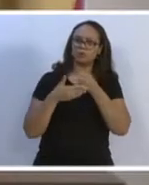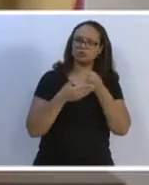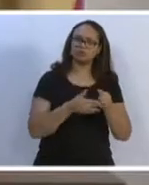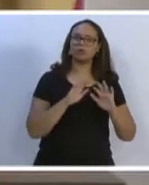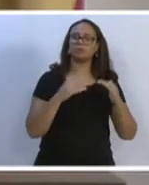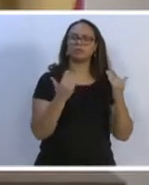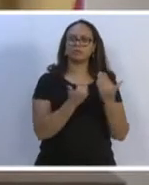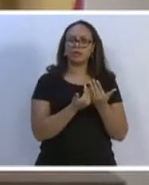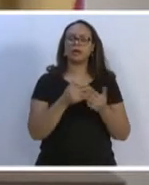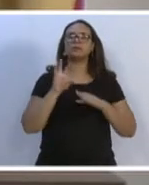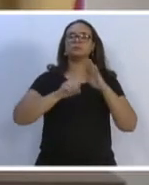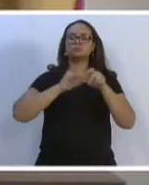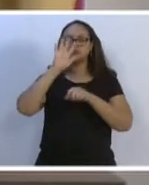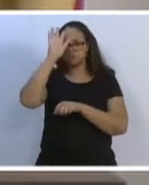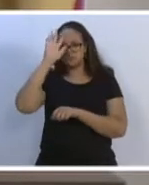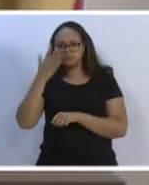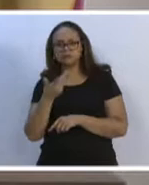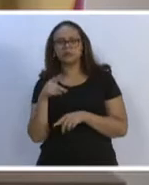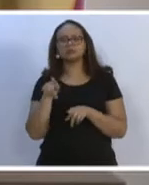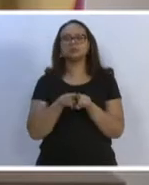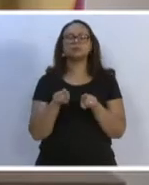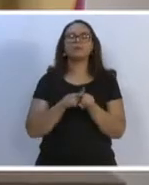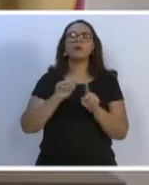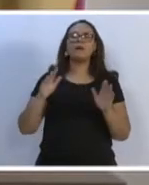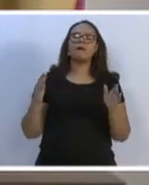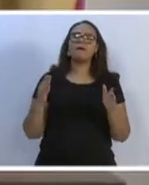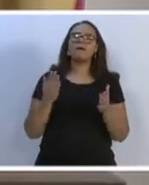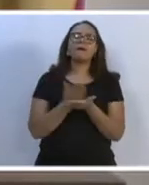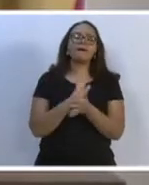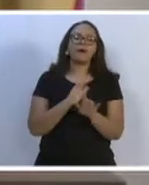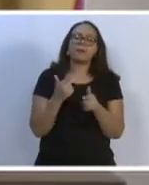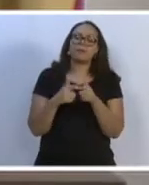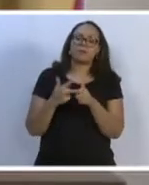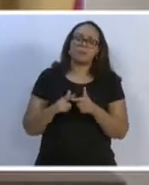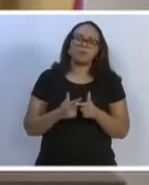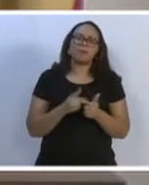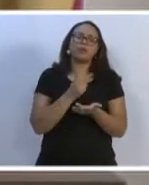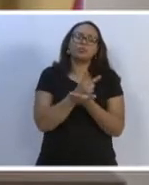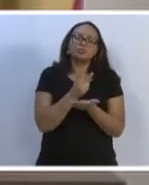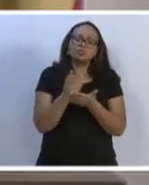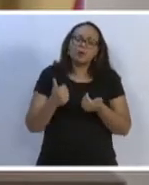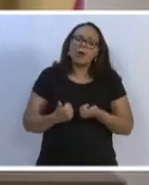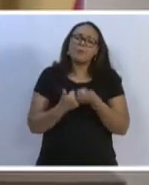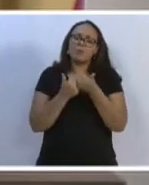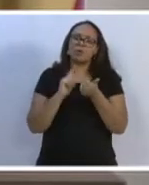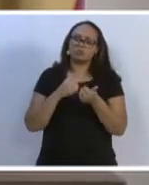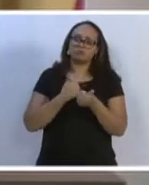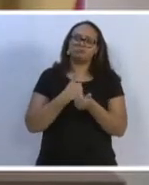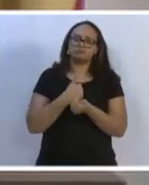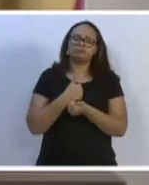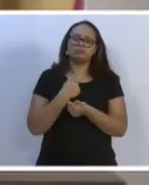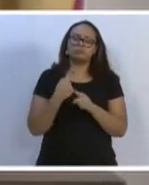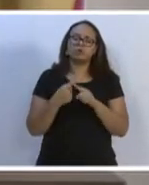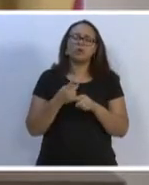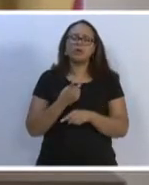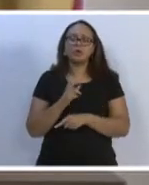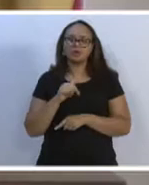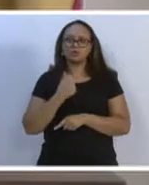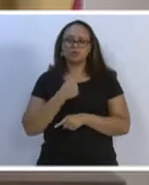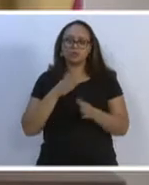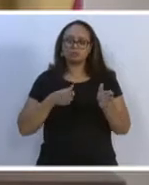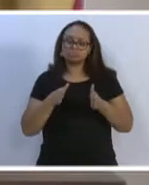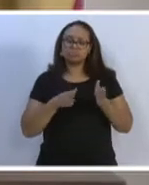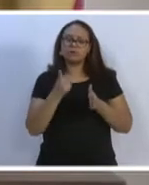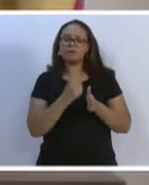de soluções para as demandas, problemas, necessidades, enfim. Continue contando com o nosso apoio, no que for possível, e parceria, pois nosso mandato valoriza não só esta,